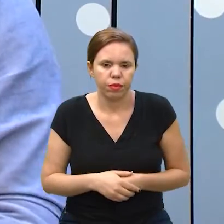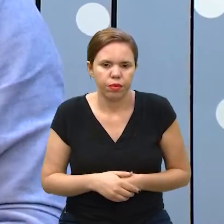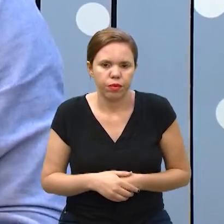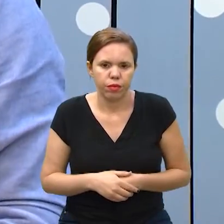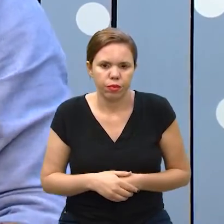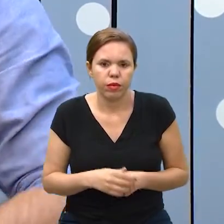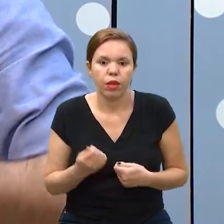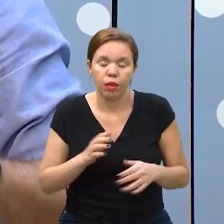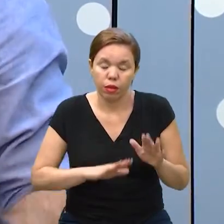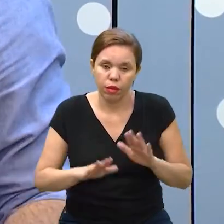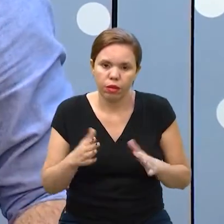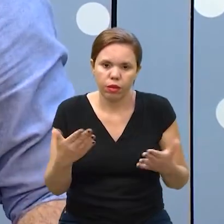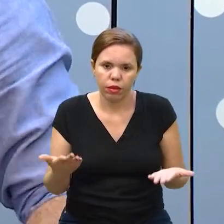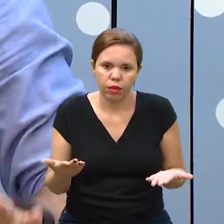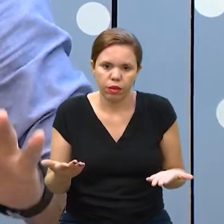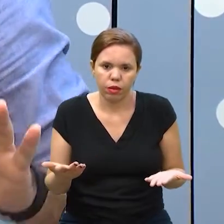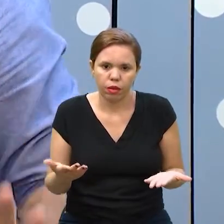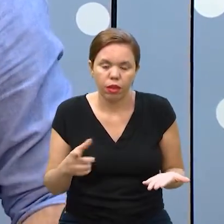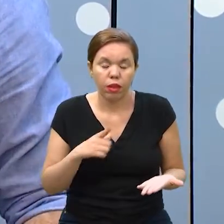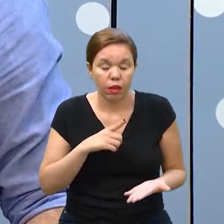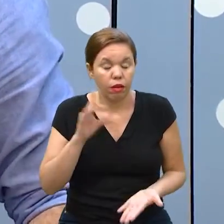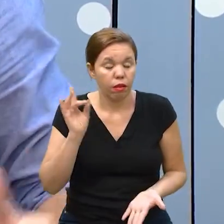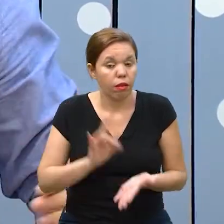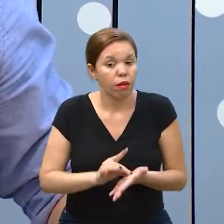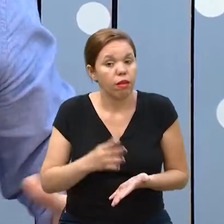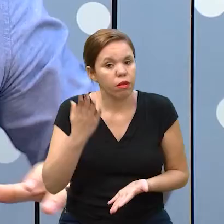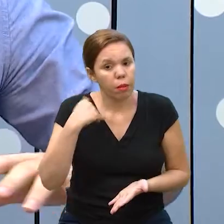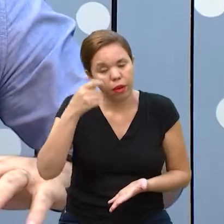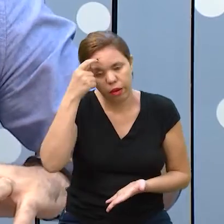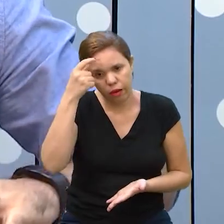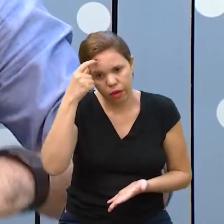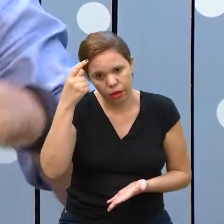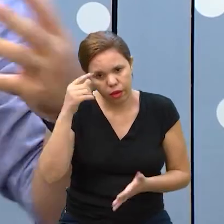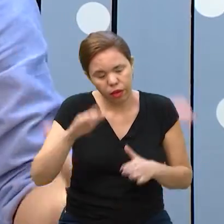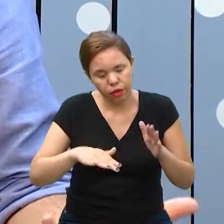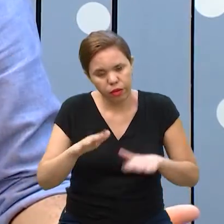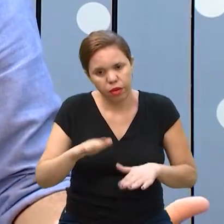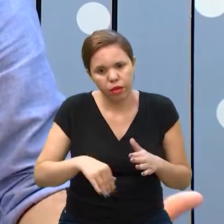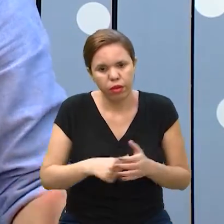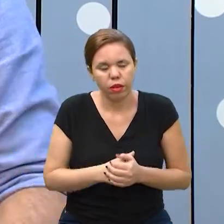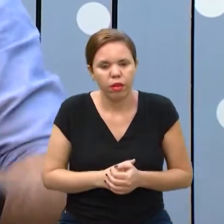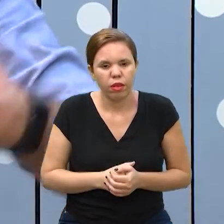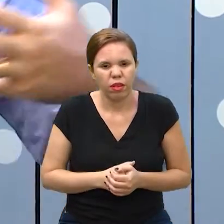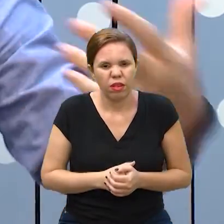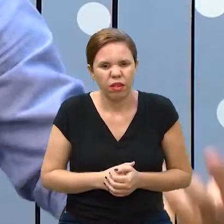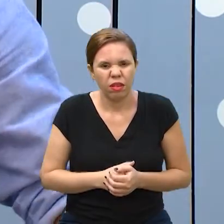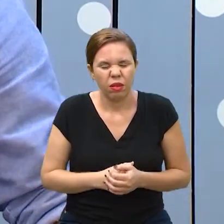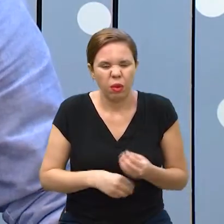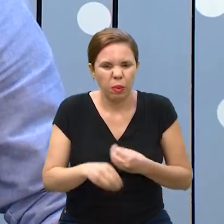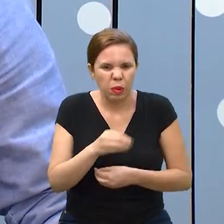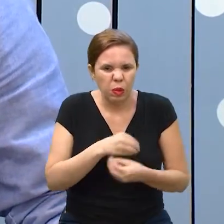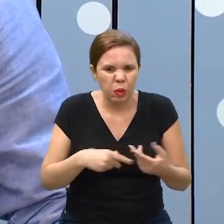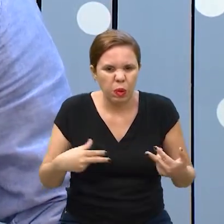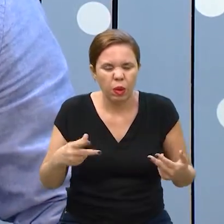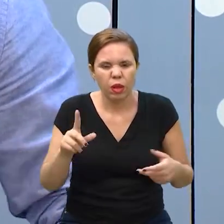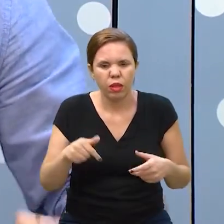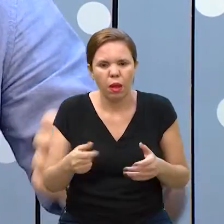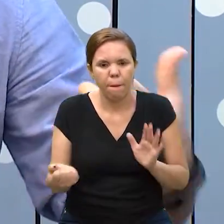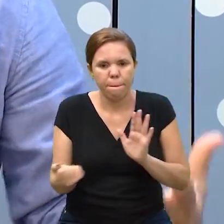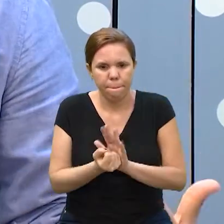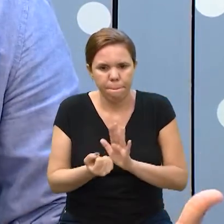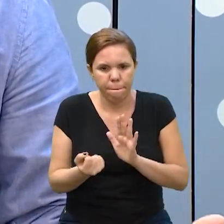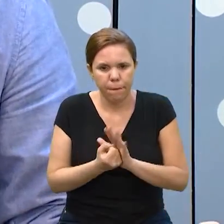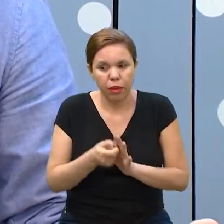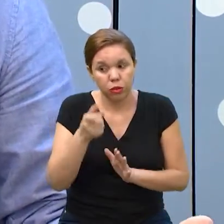coisa toda. Então tem que tomar um pouco de cuidado, tem que ser pé no chão, principalmente porque agora está muito inflado, está muito inflacionado esse mercado.